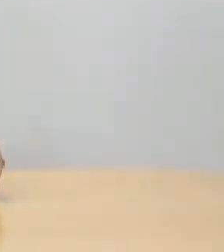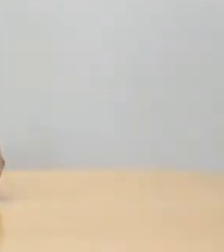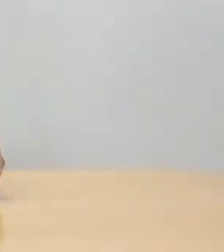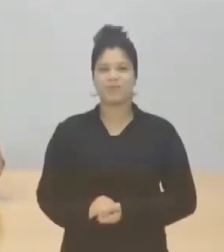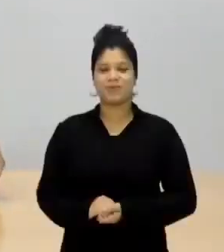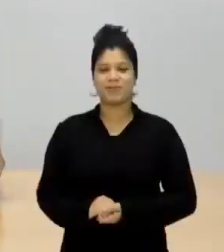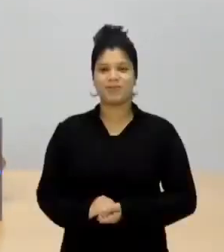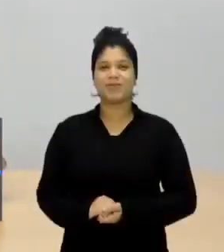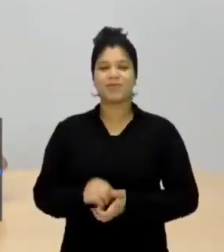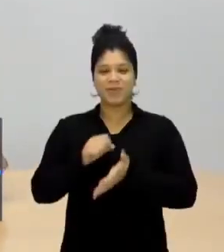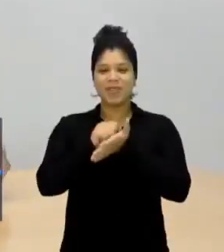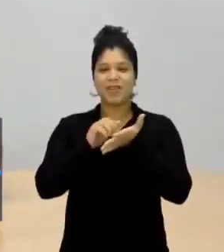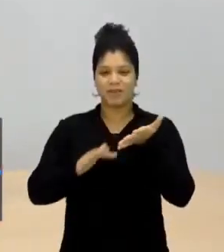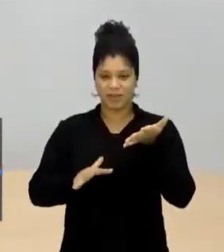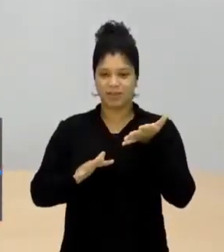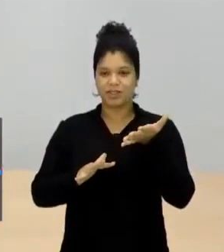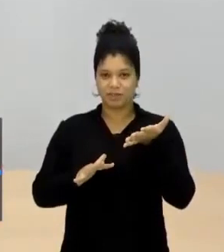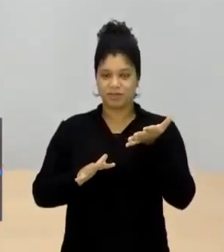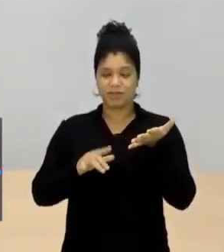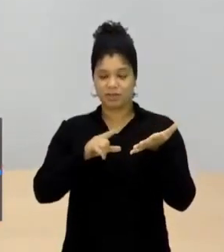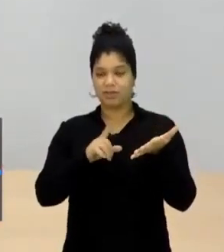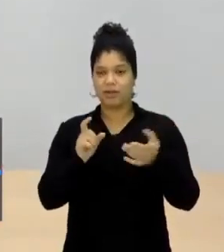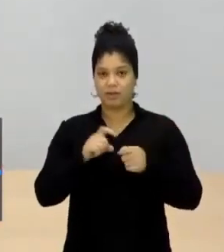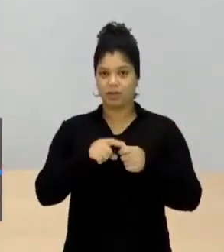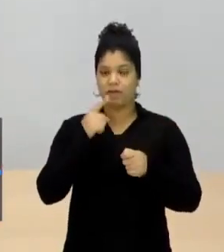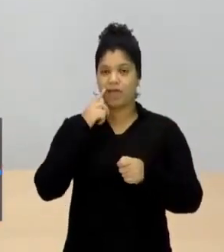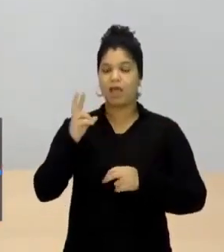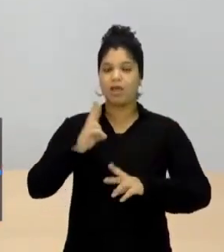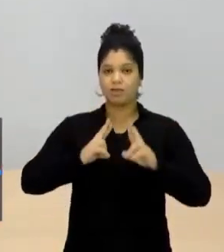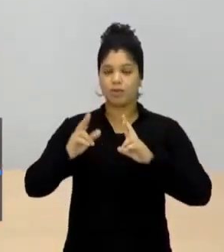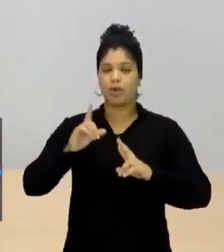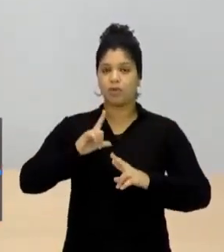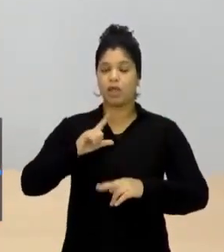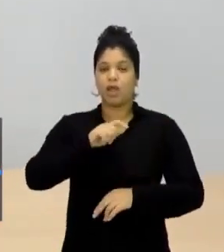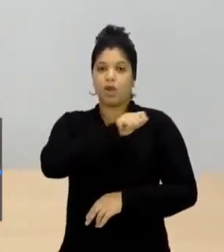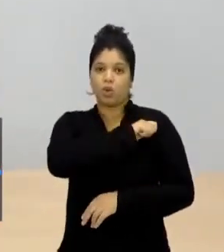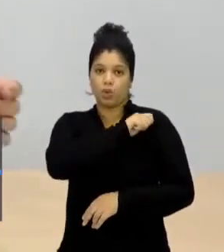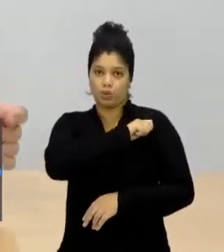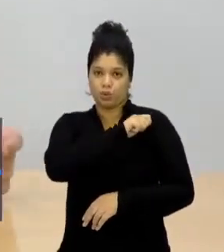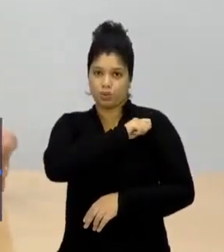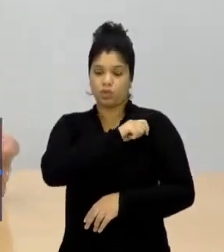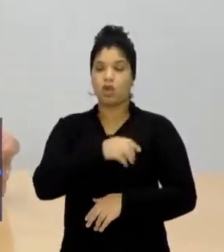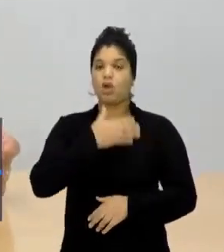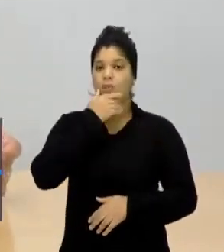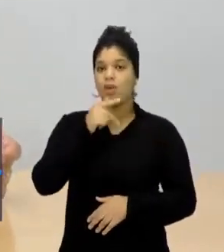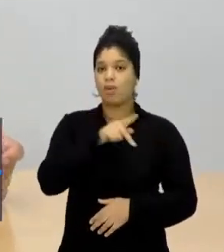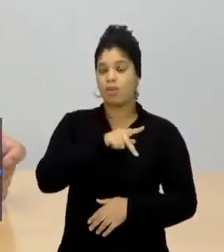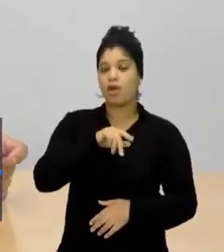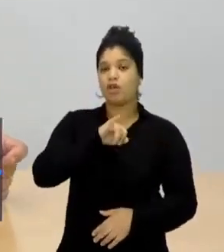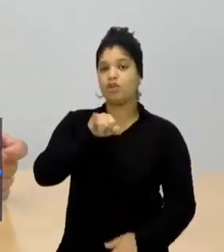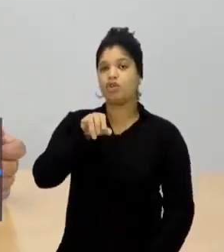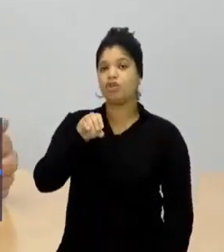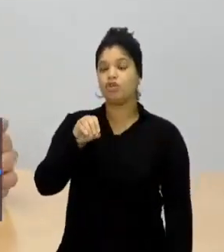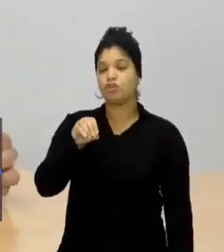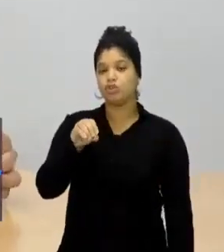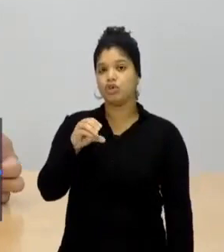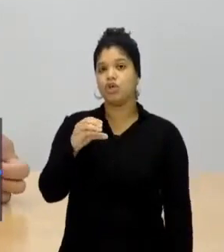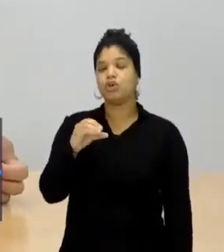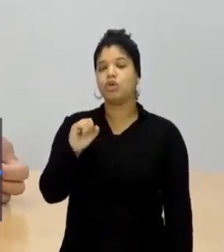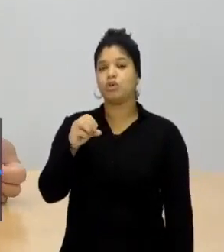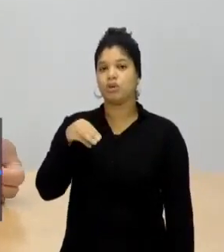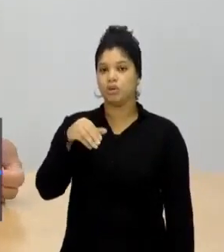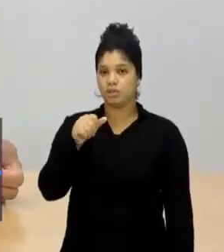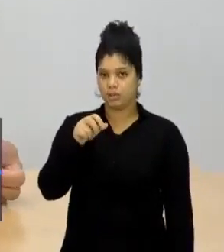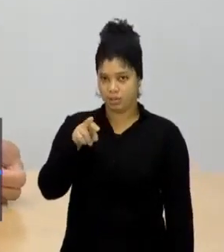para a atividade, isso mesmo. Voltamos à atividade e tivemos resposta lá dos alunos do professor Josimar, do primeiro C, lá